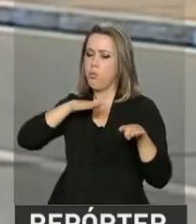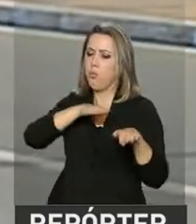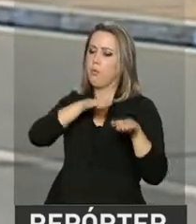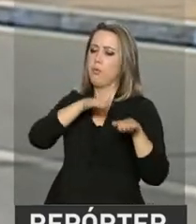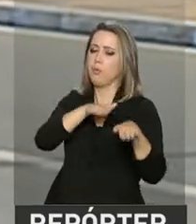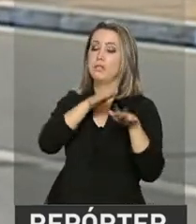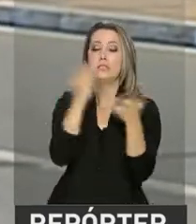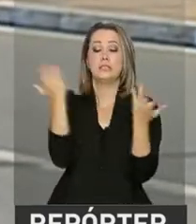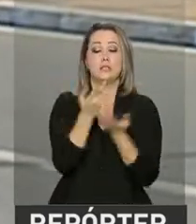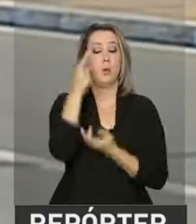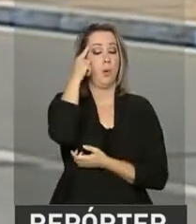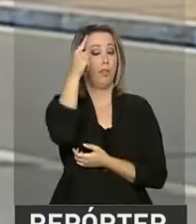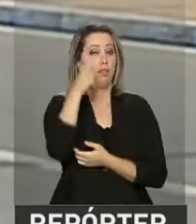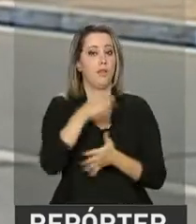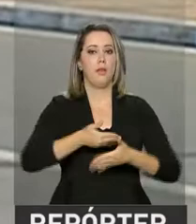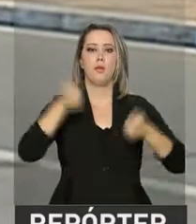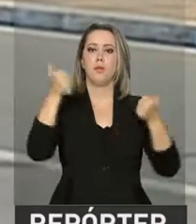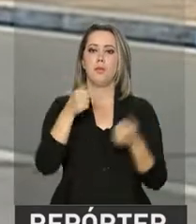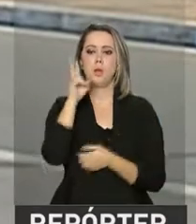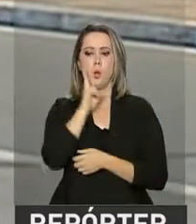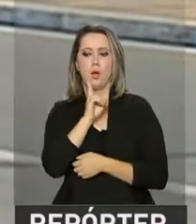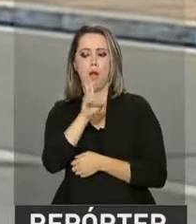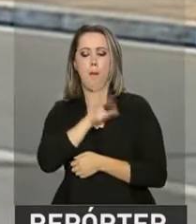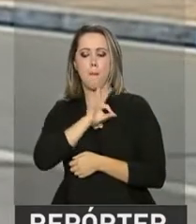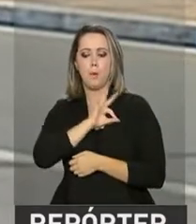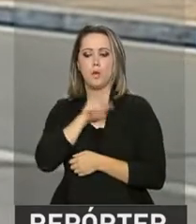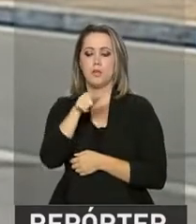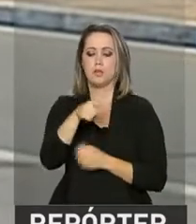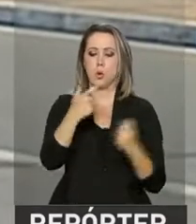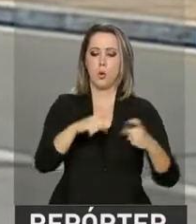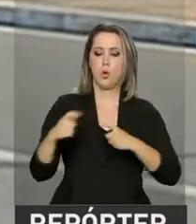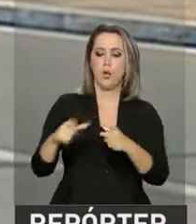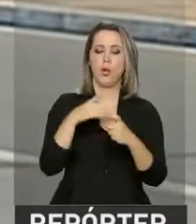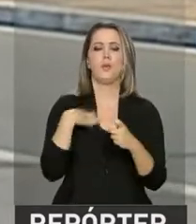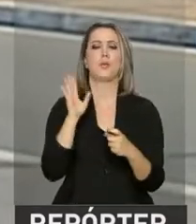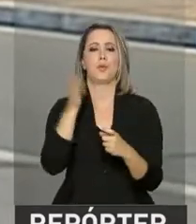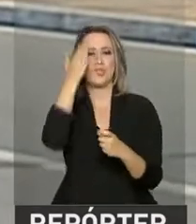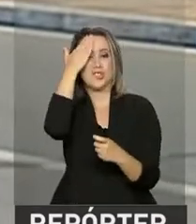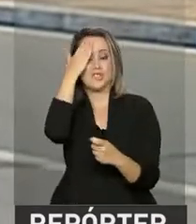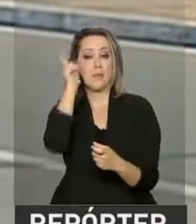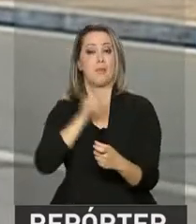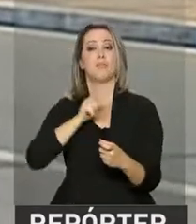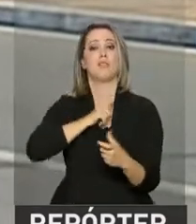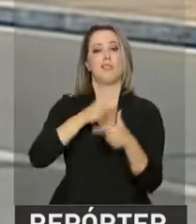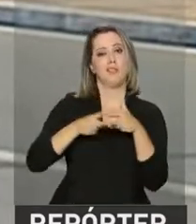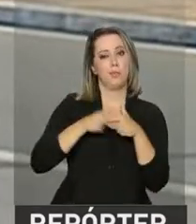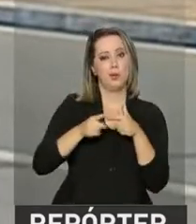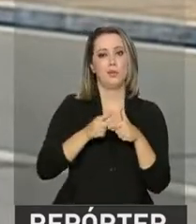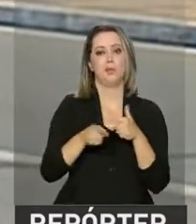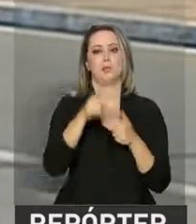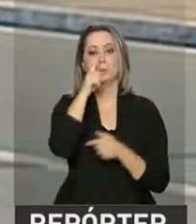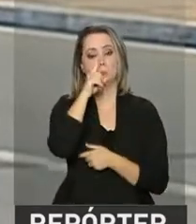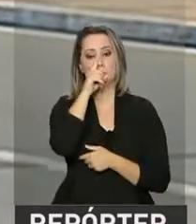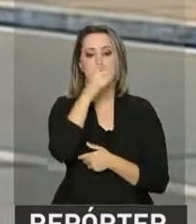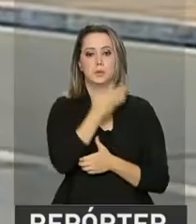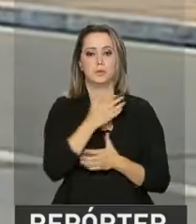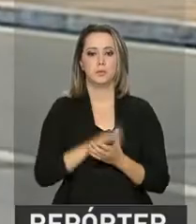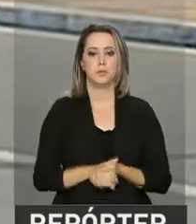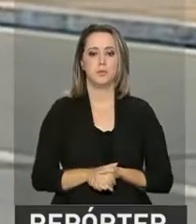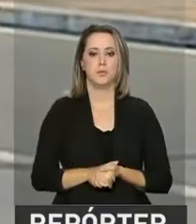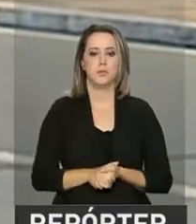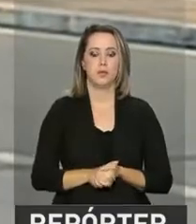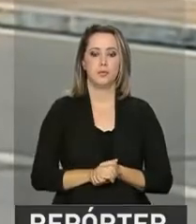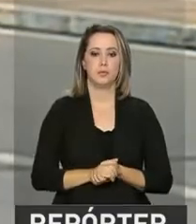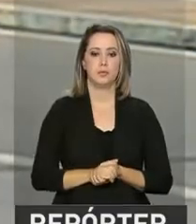é justamente colocar o policiamento onde tem o acidente, onde nós registramos acidentes no ano passado. Diego, quais